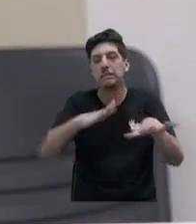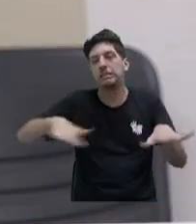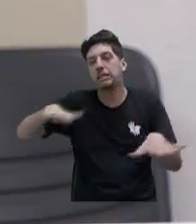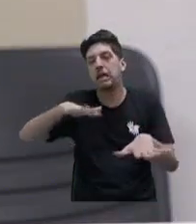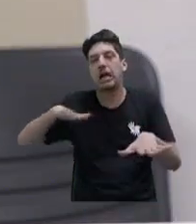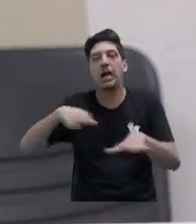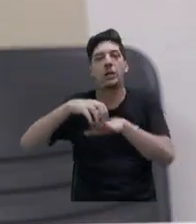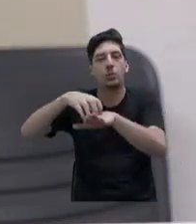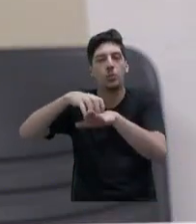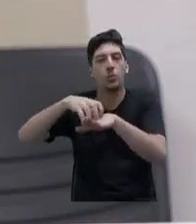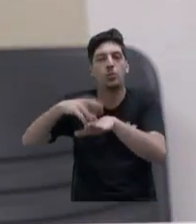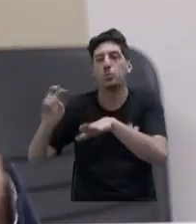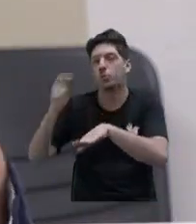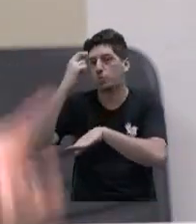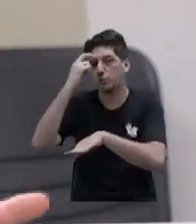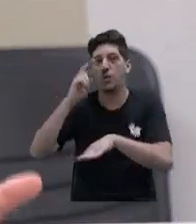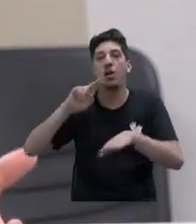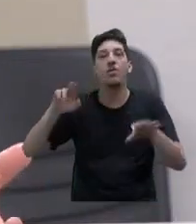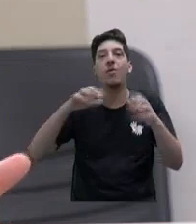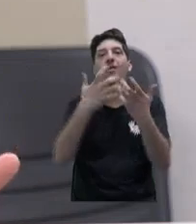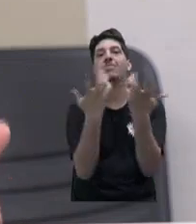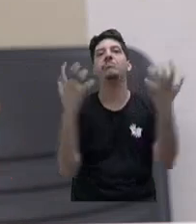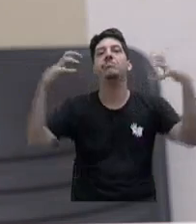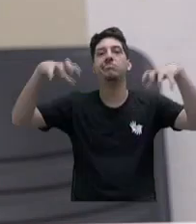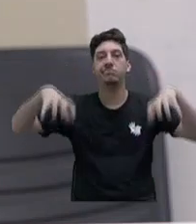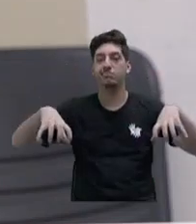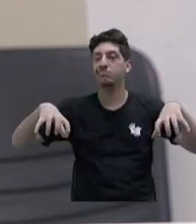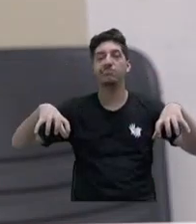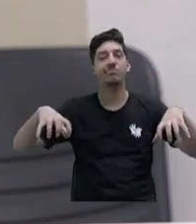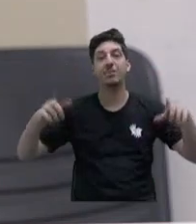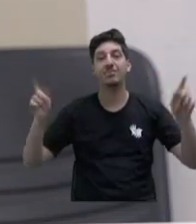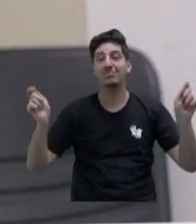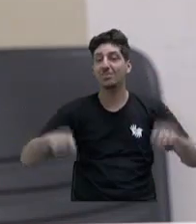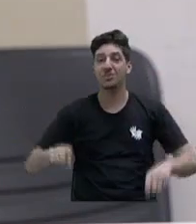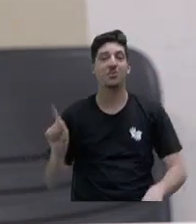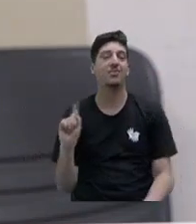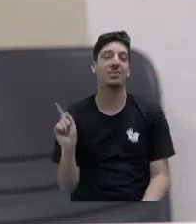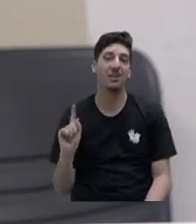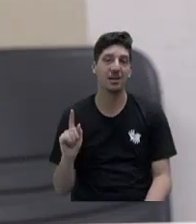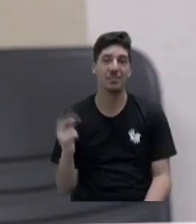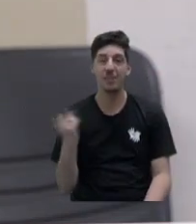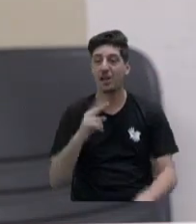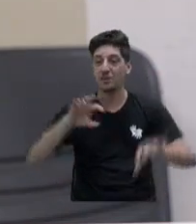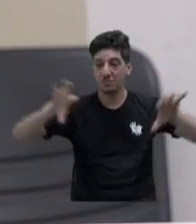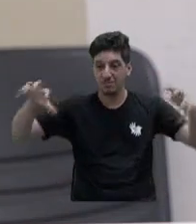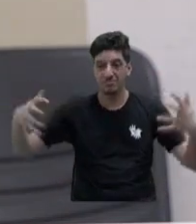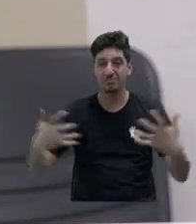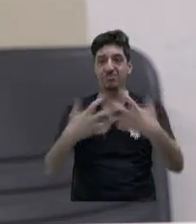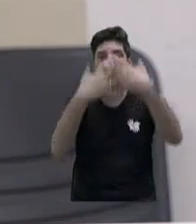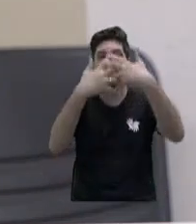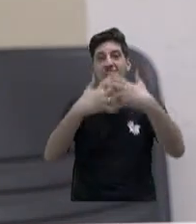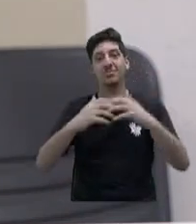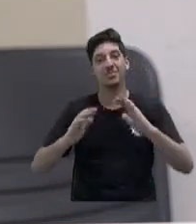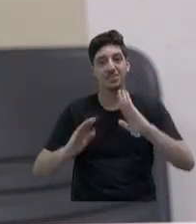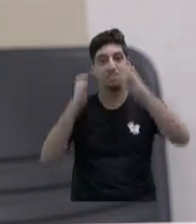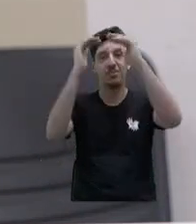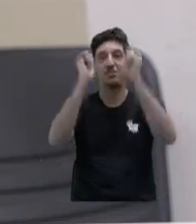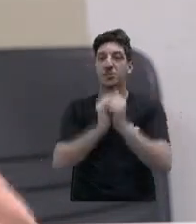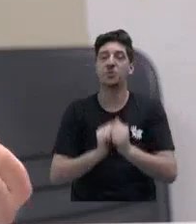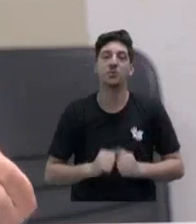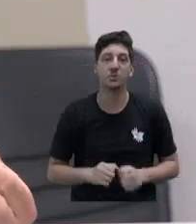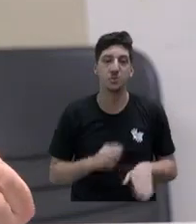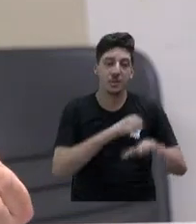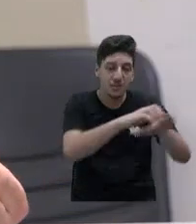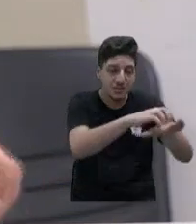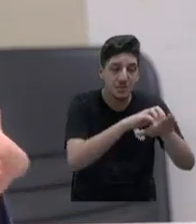há demérito de uma pasta de cultura para a pasta de turismo, de forma alguma. As duas juntas estão crescendo, o turismo só